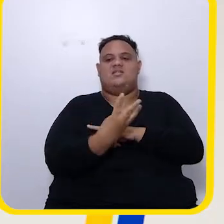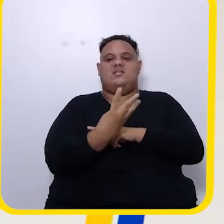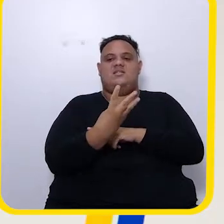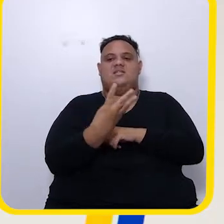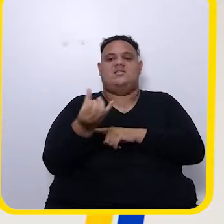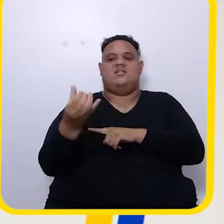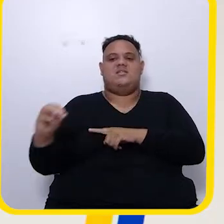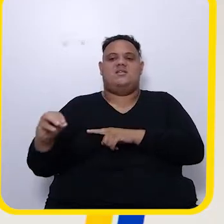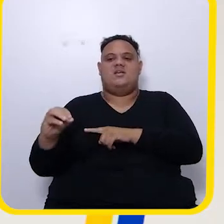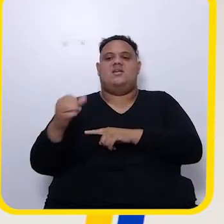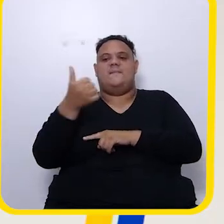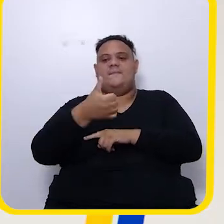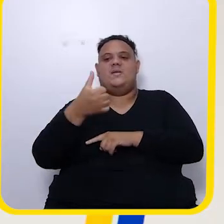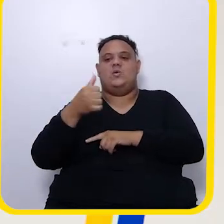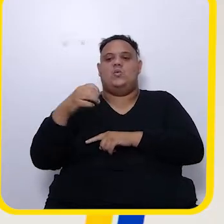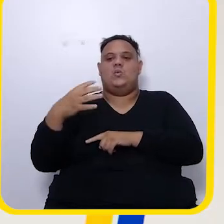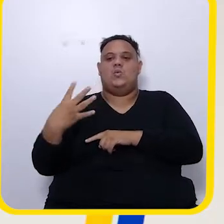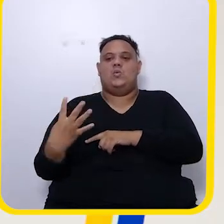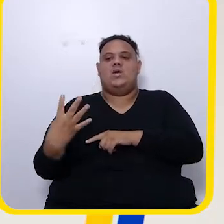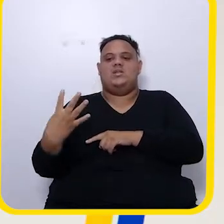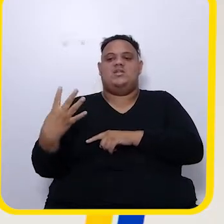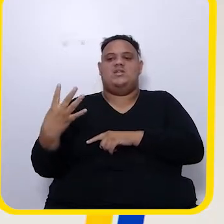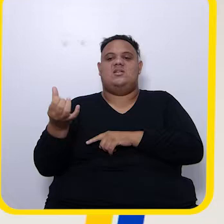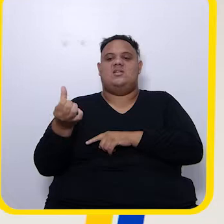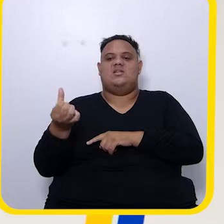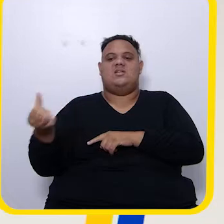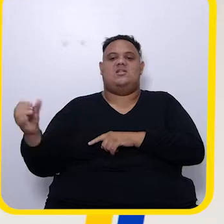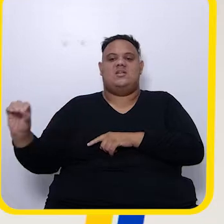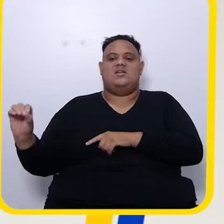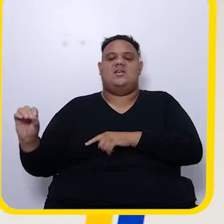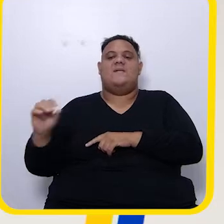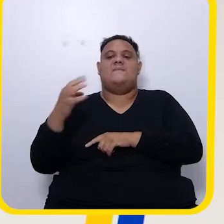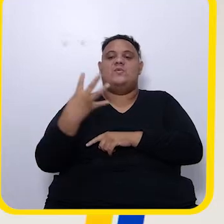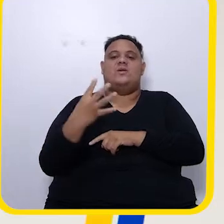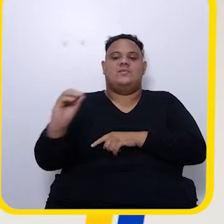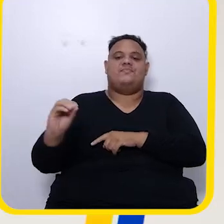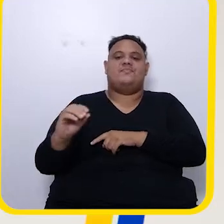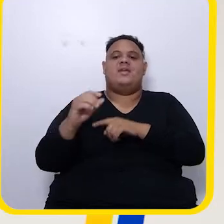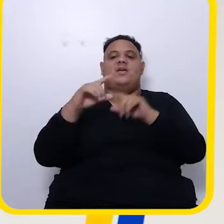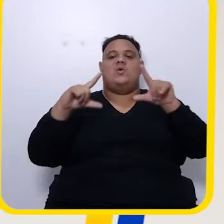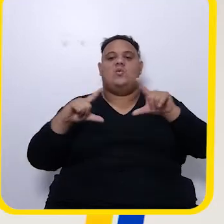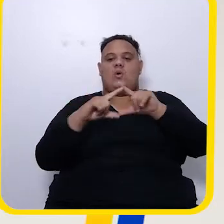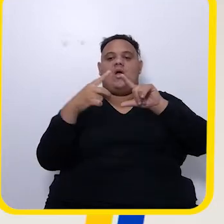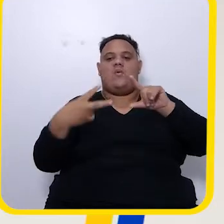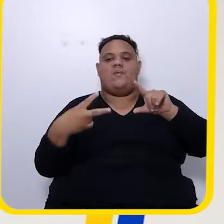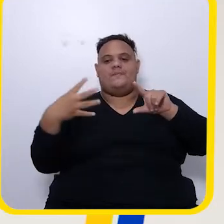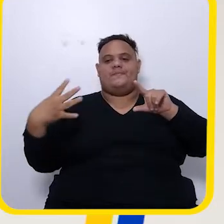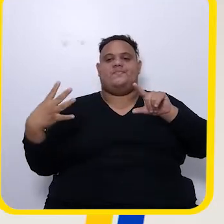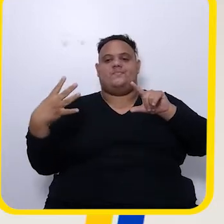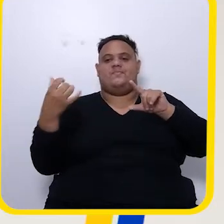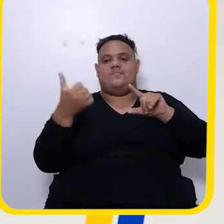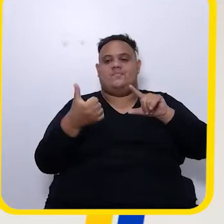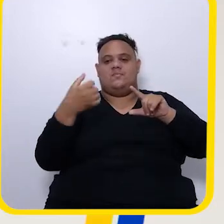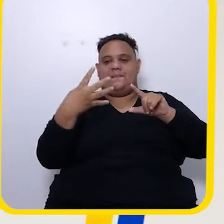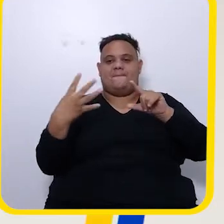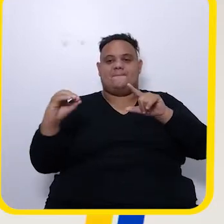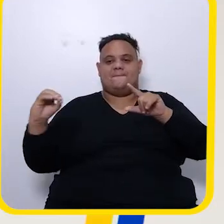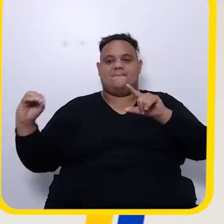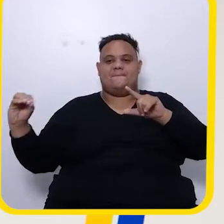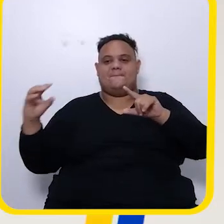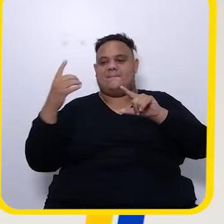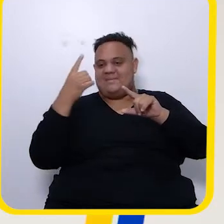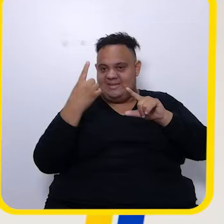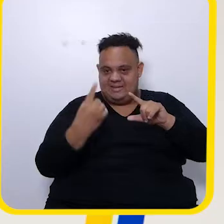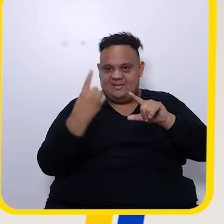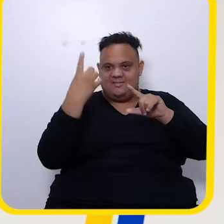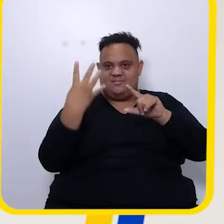1.440. Mais 4, 1.444. Encontrei o valor do delta. E aí, como vocês devem lembrar, quando o delta é